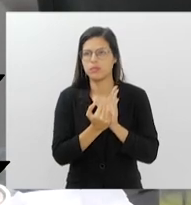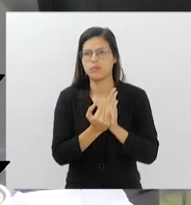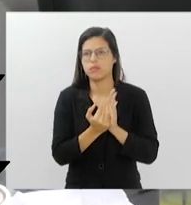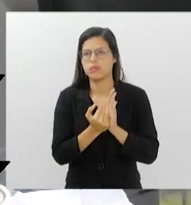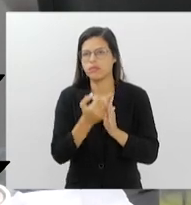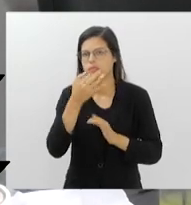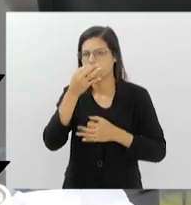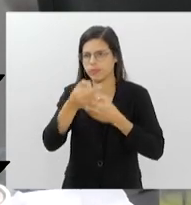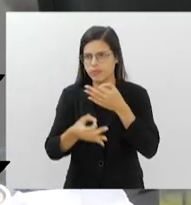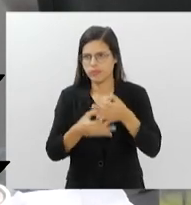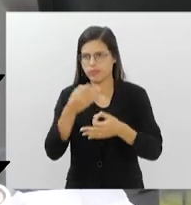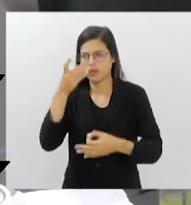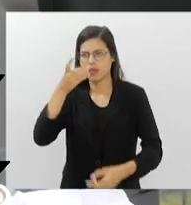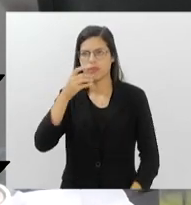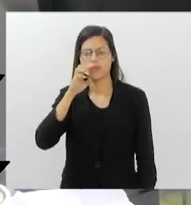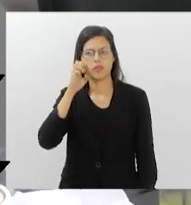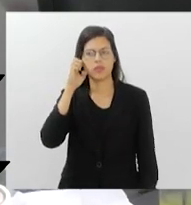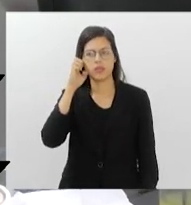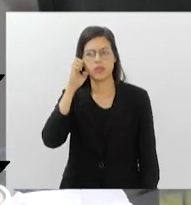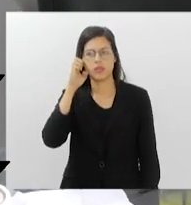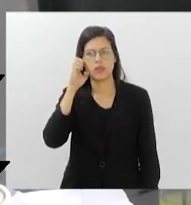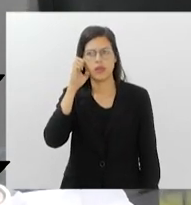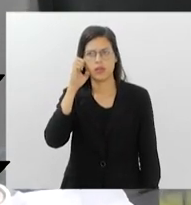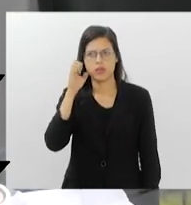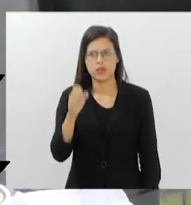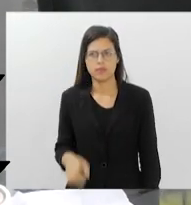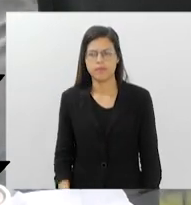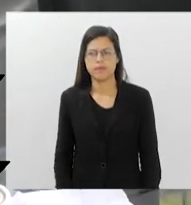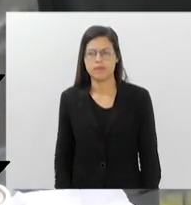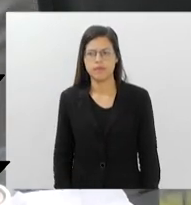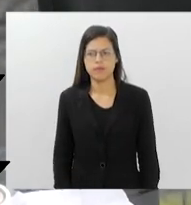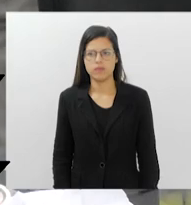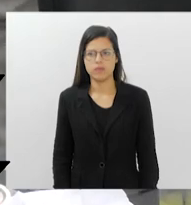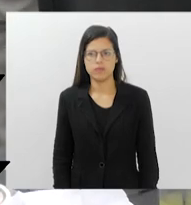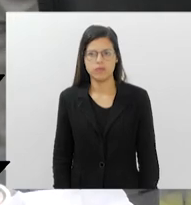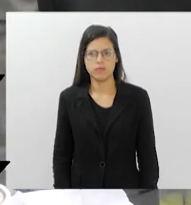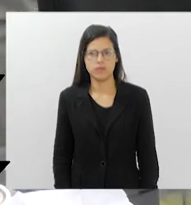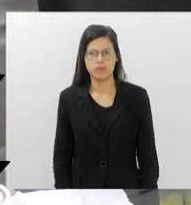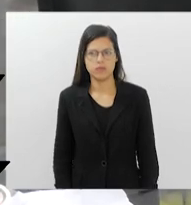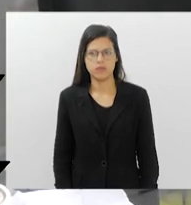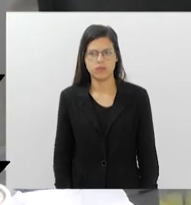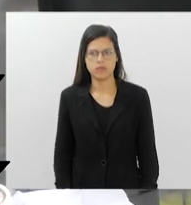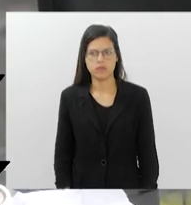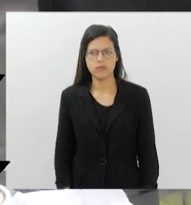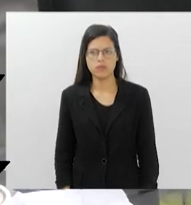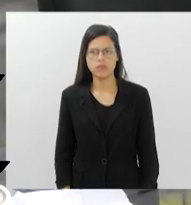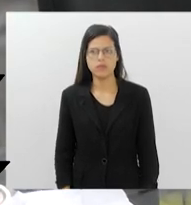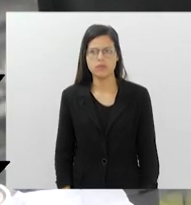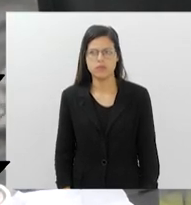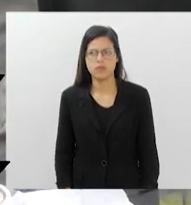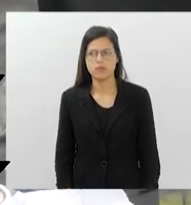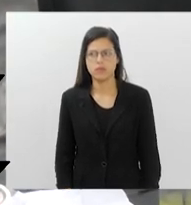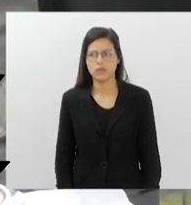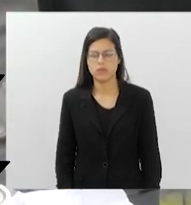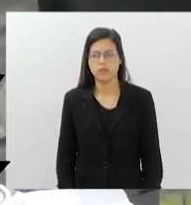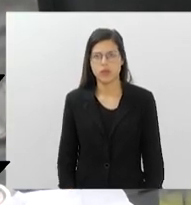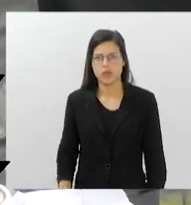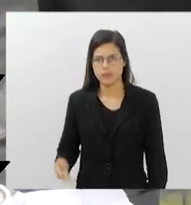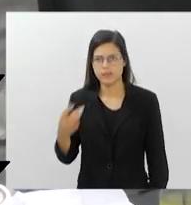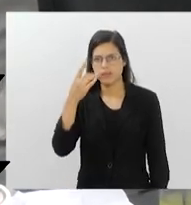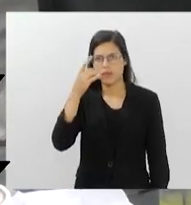sugestão aqui paraa deputada Élica é que a gente eh designe a deputada Élica como nova